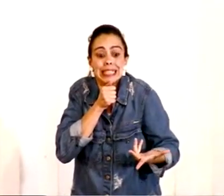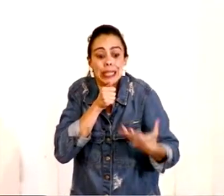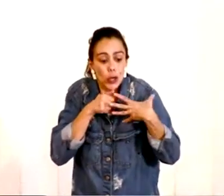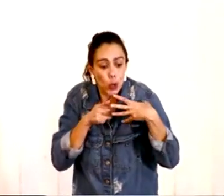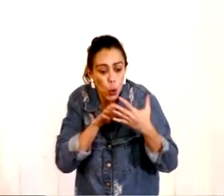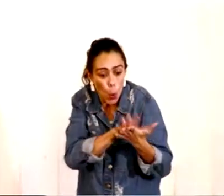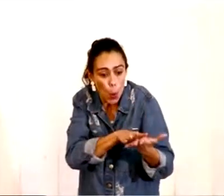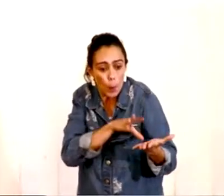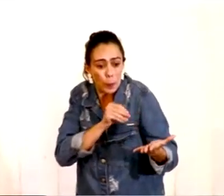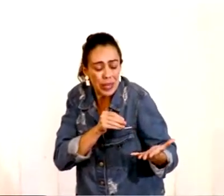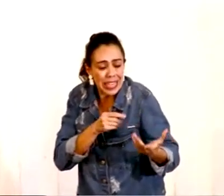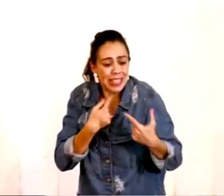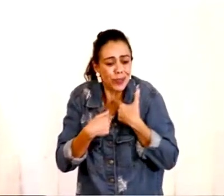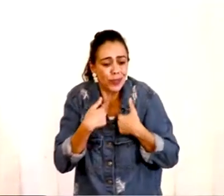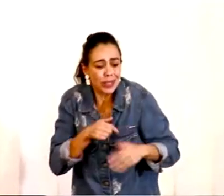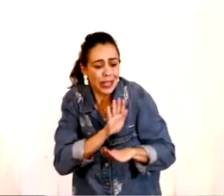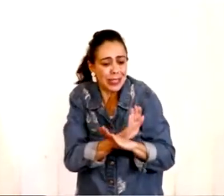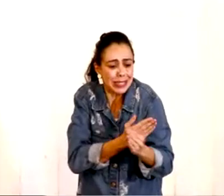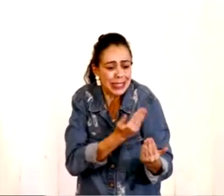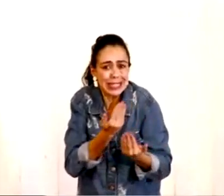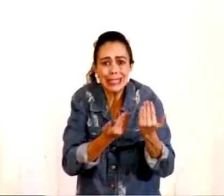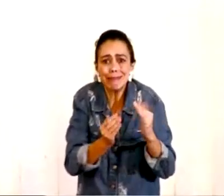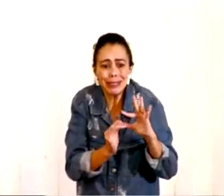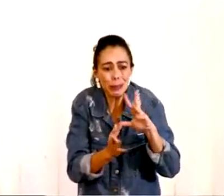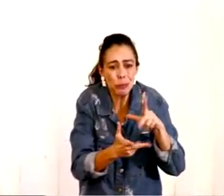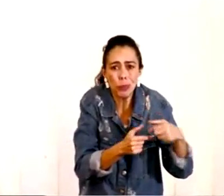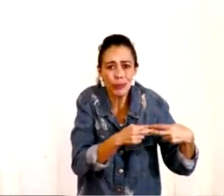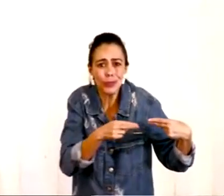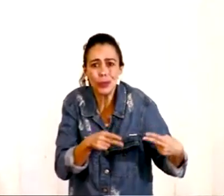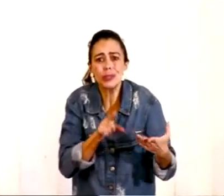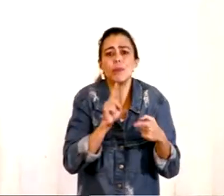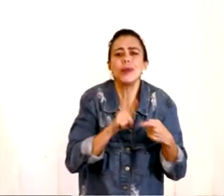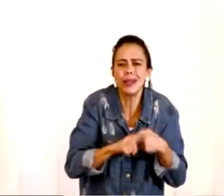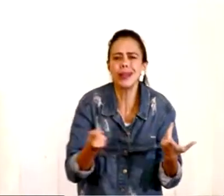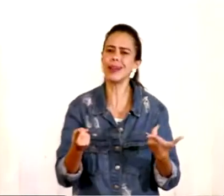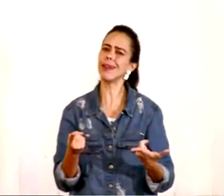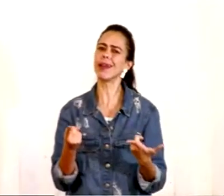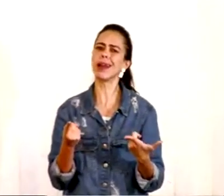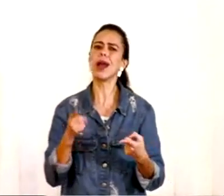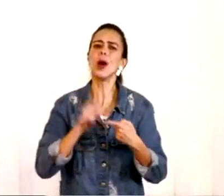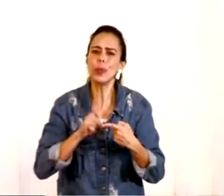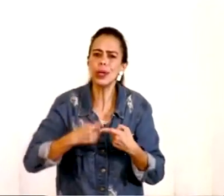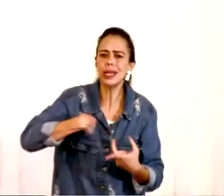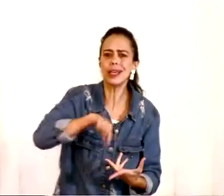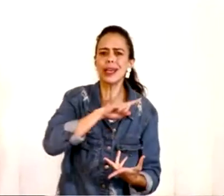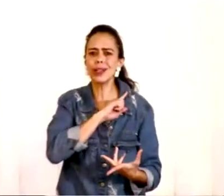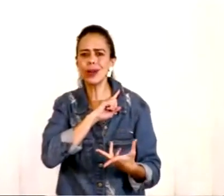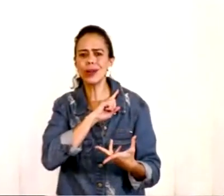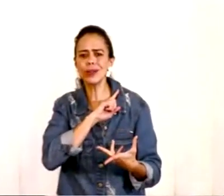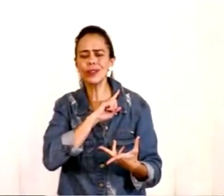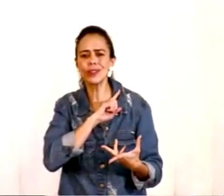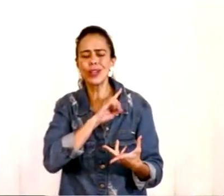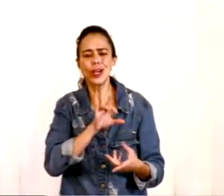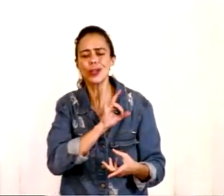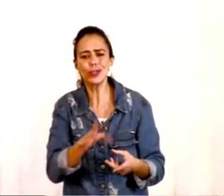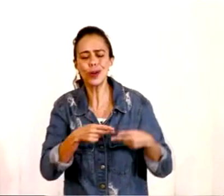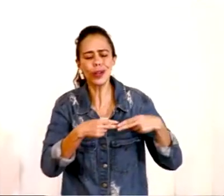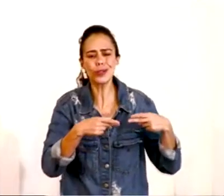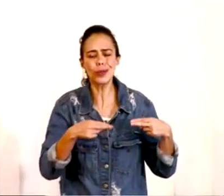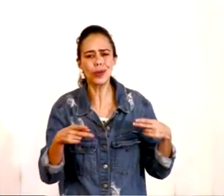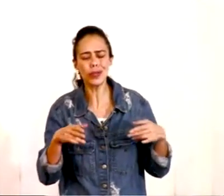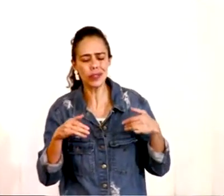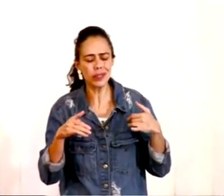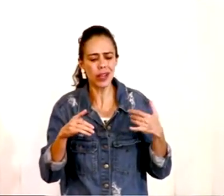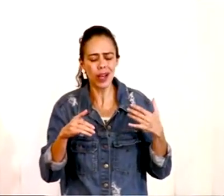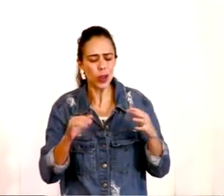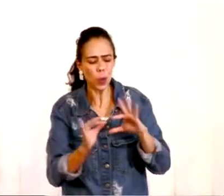de Deus. Porque nós gastamos mais tempo ouvindo as vozes mundanas do que a voz do próprio Deus.